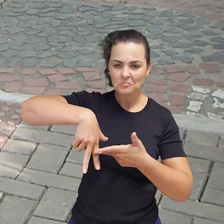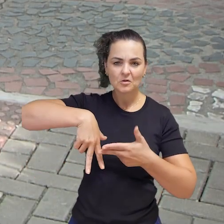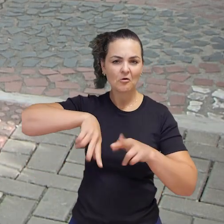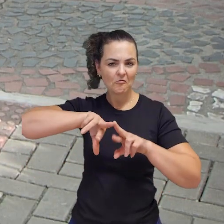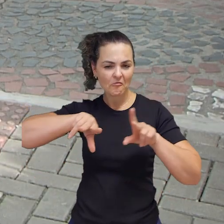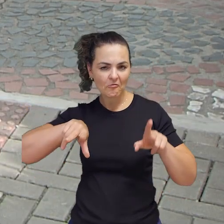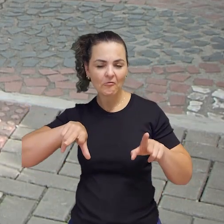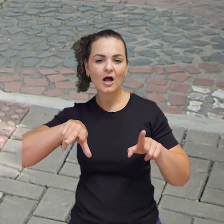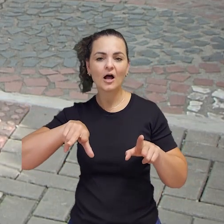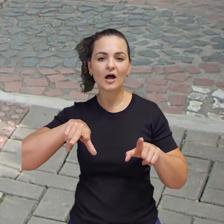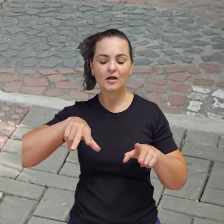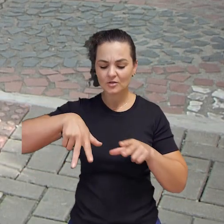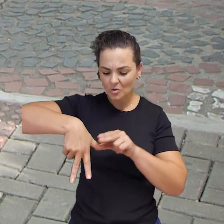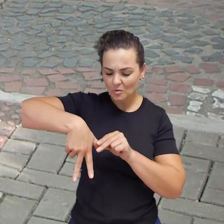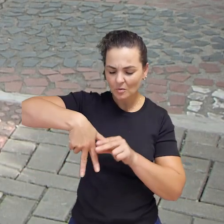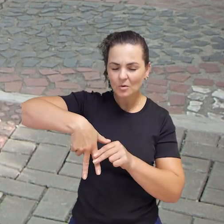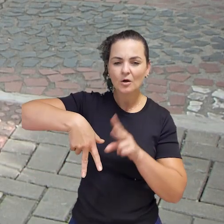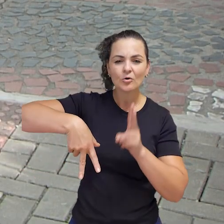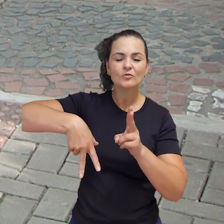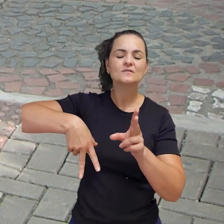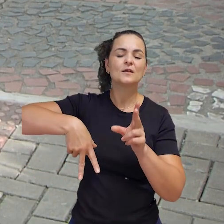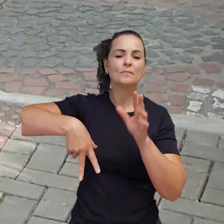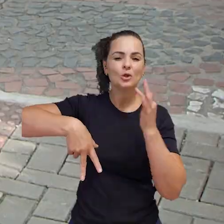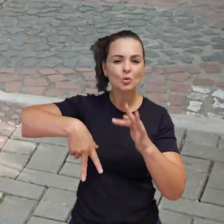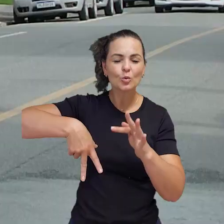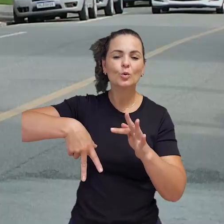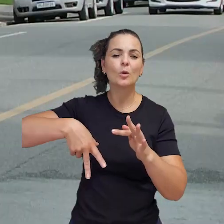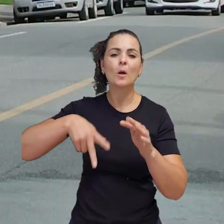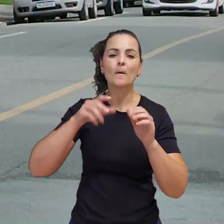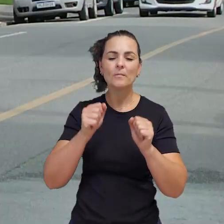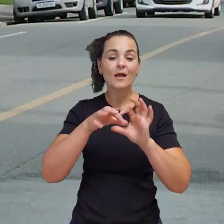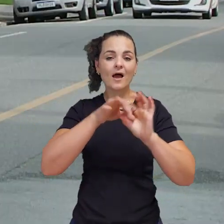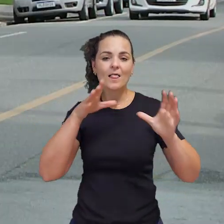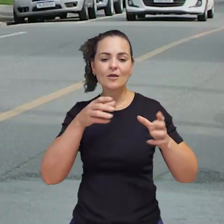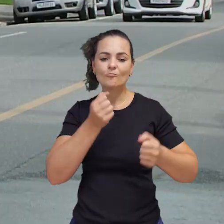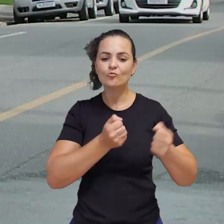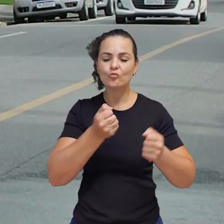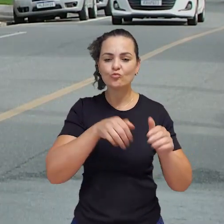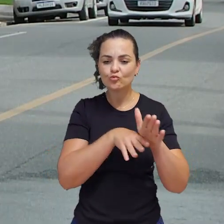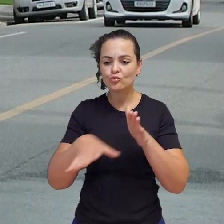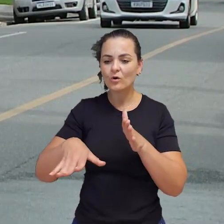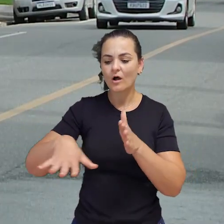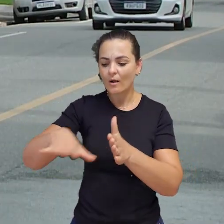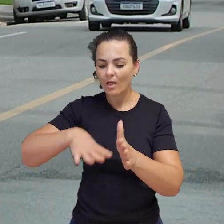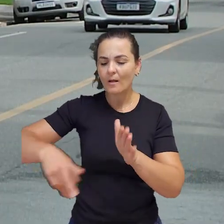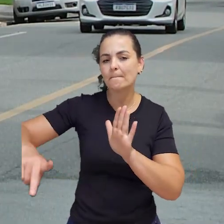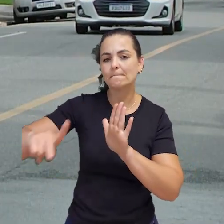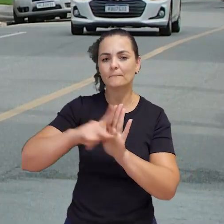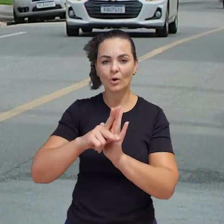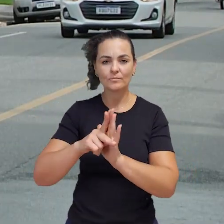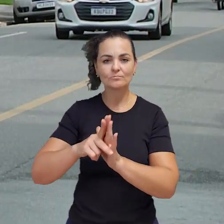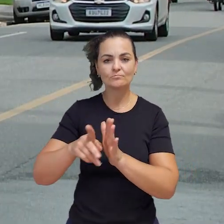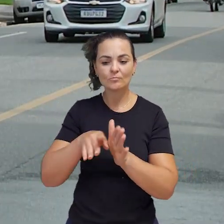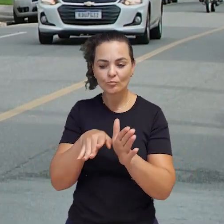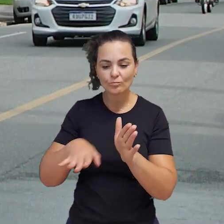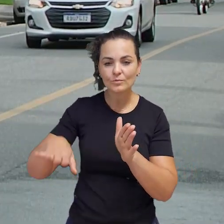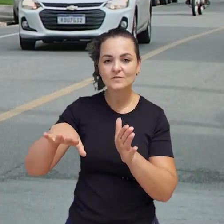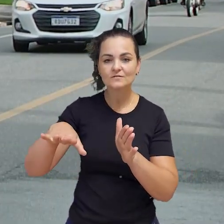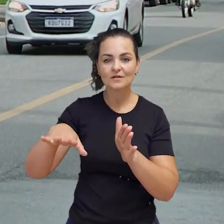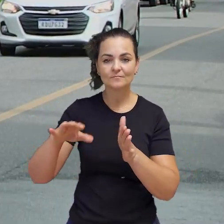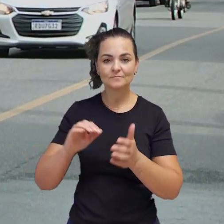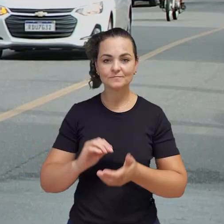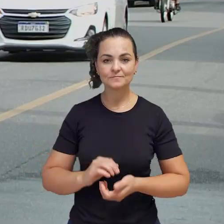deficiência múltipla e portadores e fibromialgia tem um direito a credencial para estacionamento em vagas